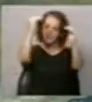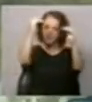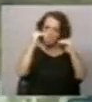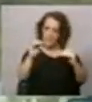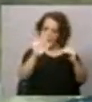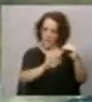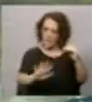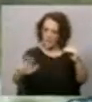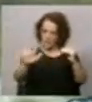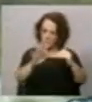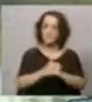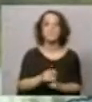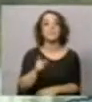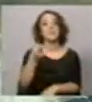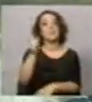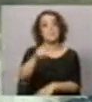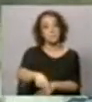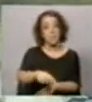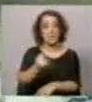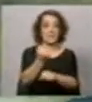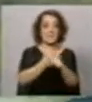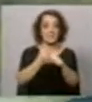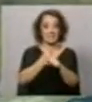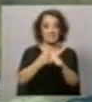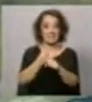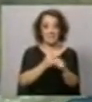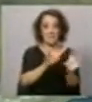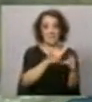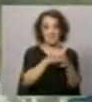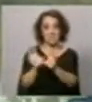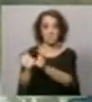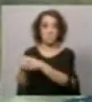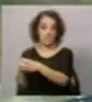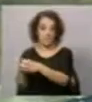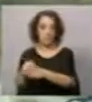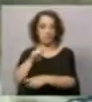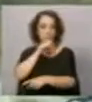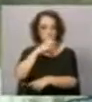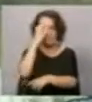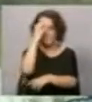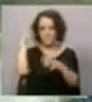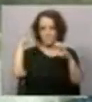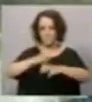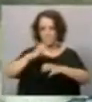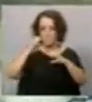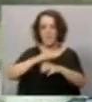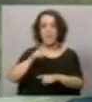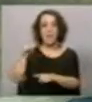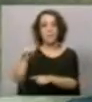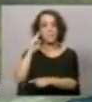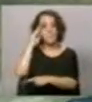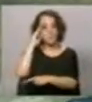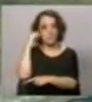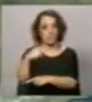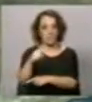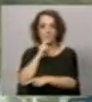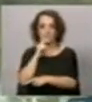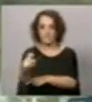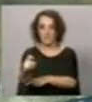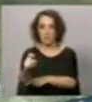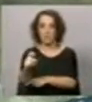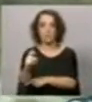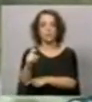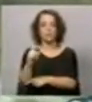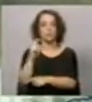a precipitação nos arquipélagos, que pode ser localmente forte. No arquipélago da Madeira existe um aviso de precipitação para o dia 2 e